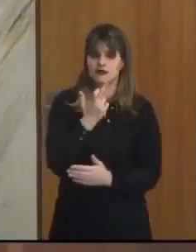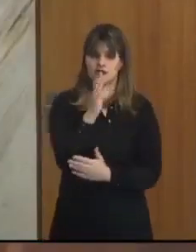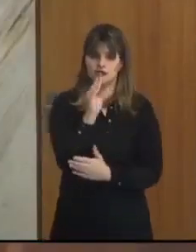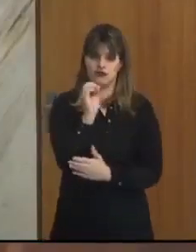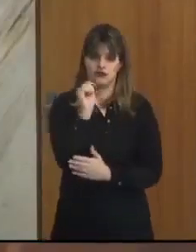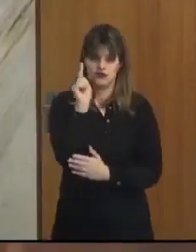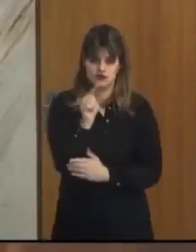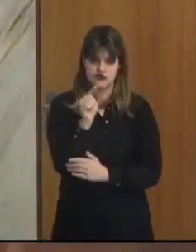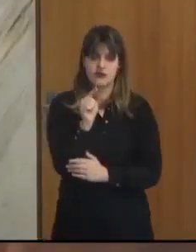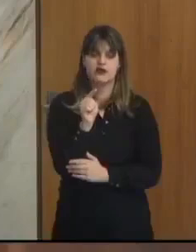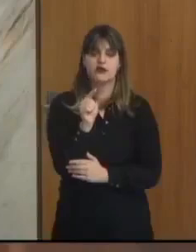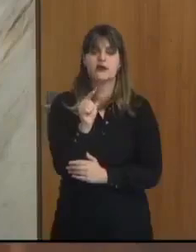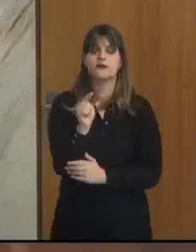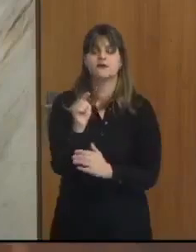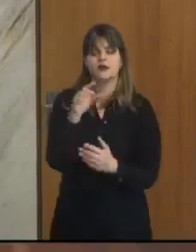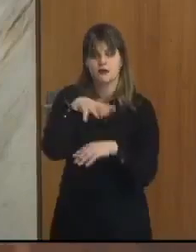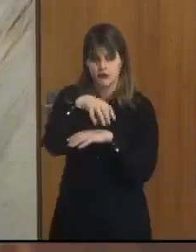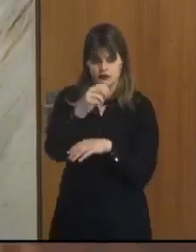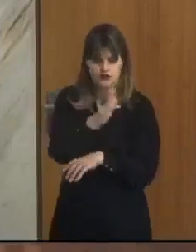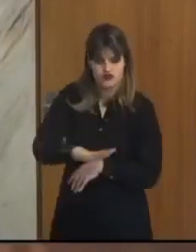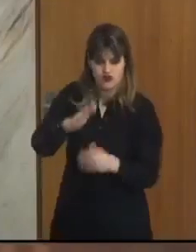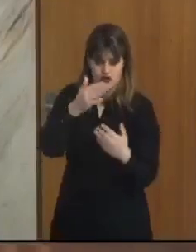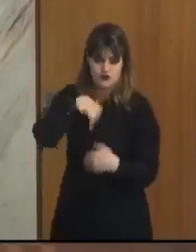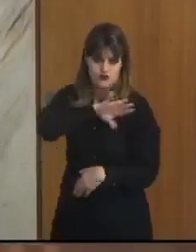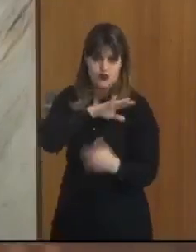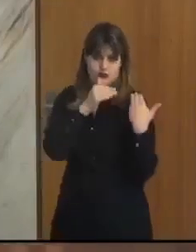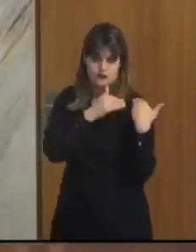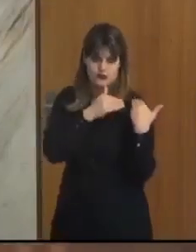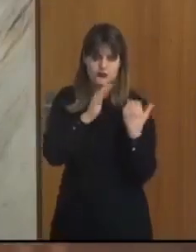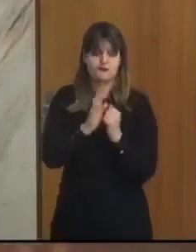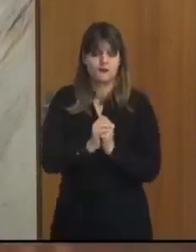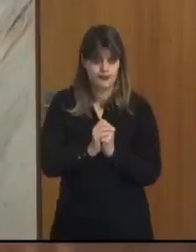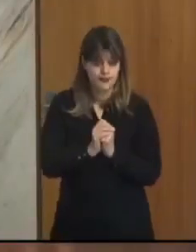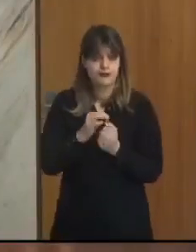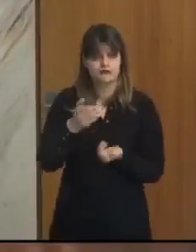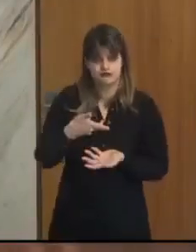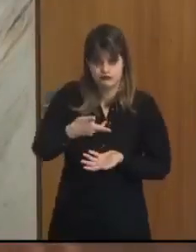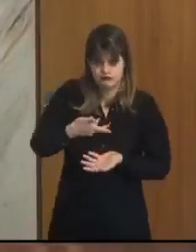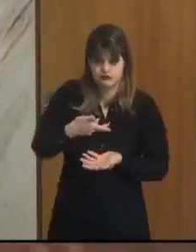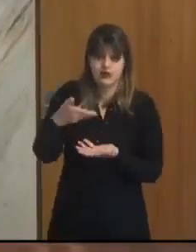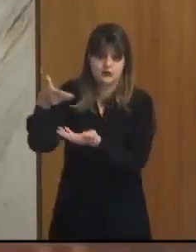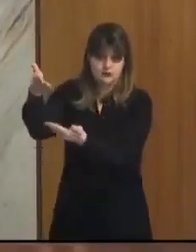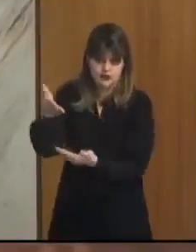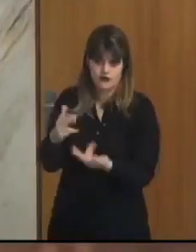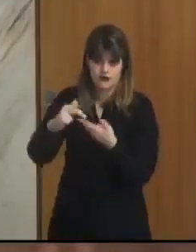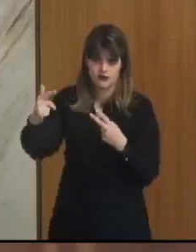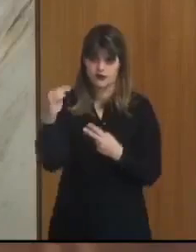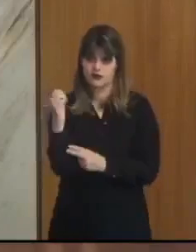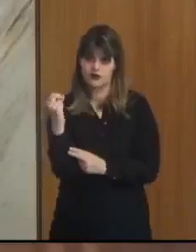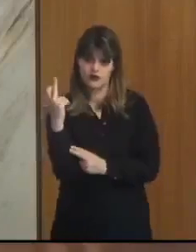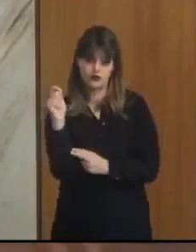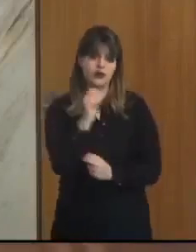nome da CIM, região de Coimbra. No seguimento do convite dirigido ao município de Soure pelo IPC, Instituto Politécnico de Coimbra,